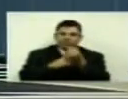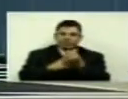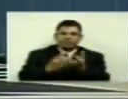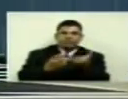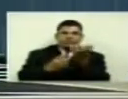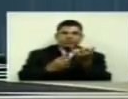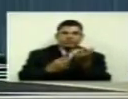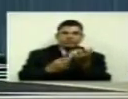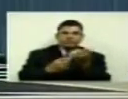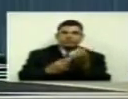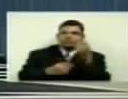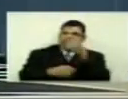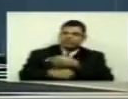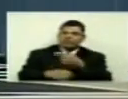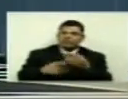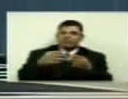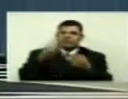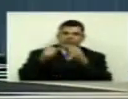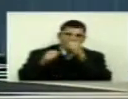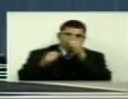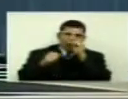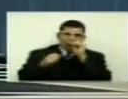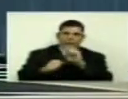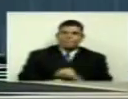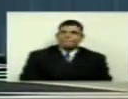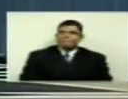sociedade quer é que este poder